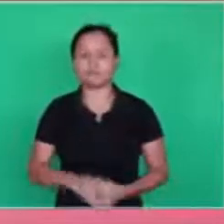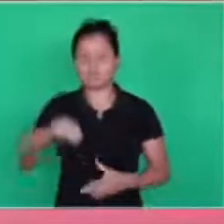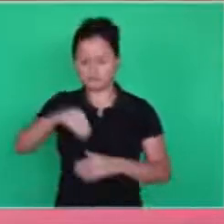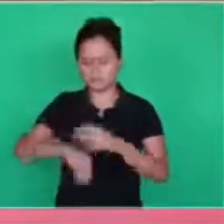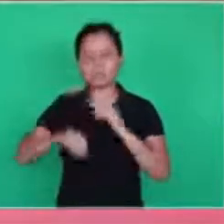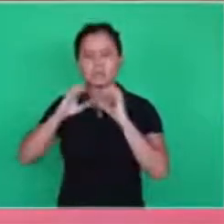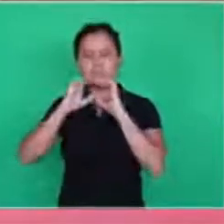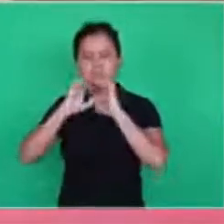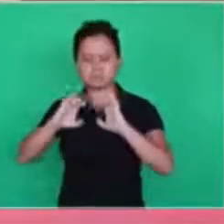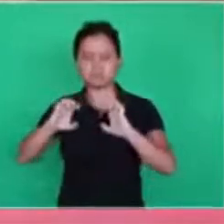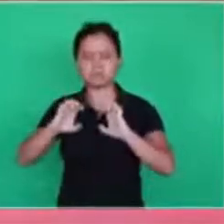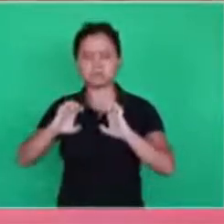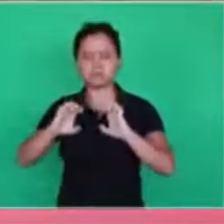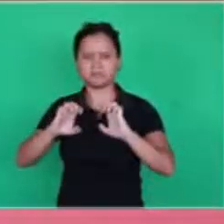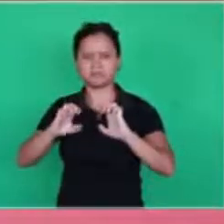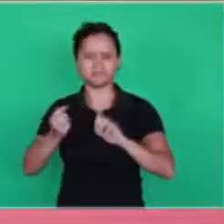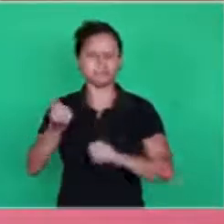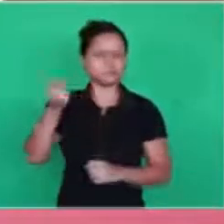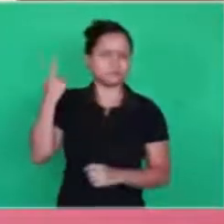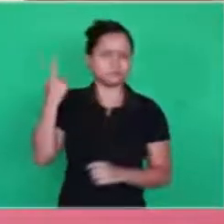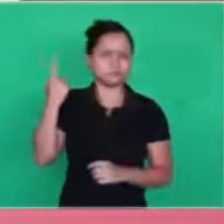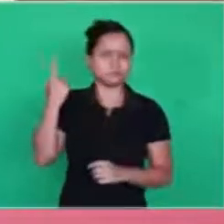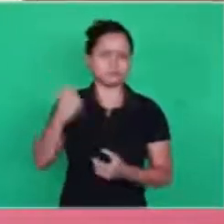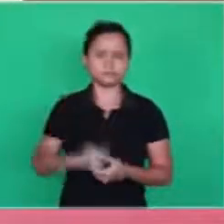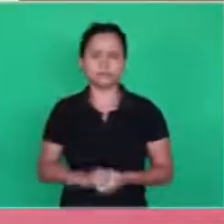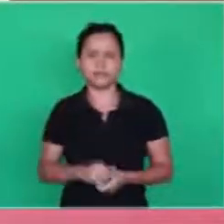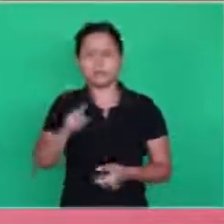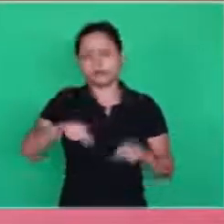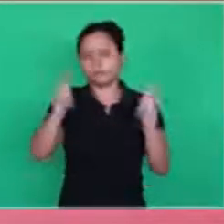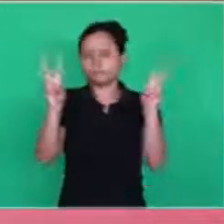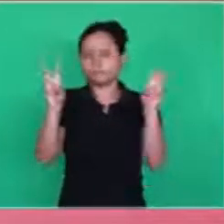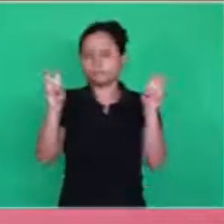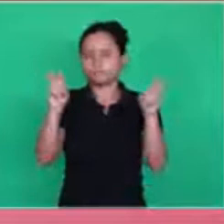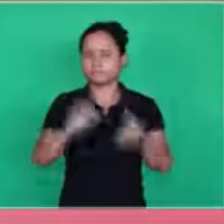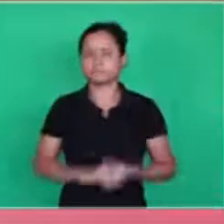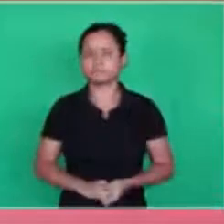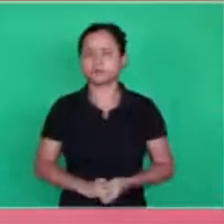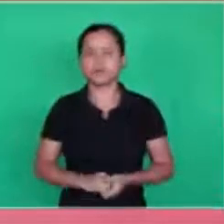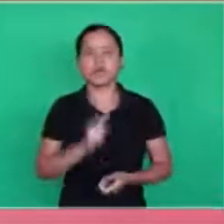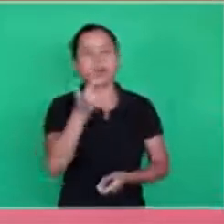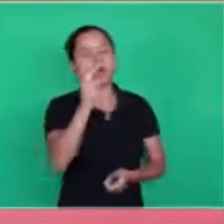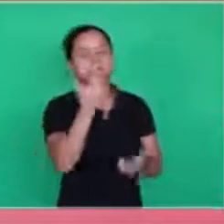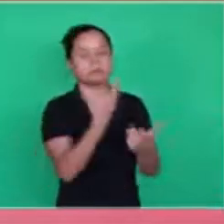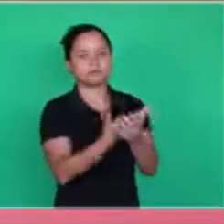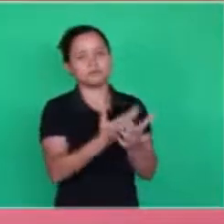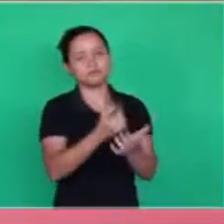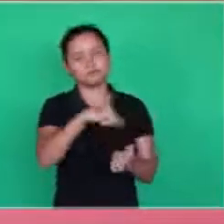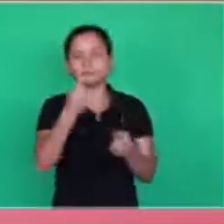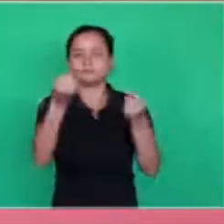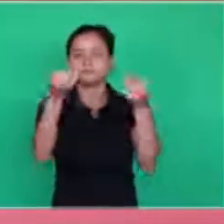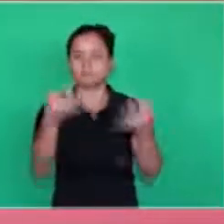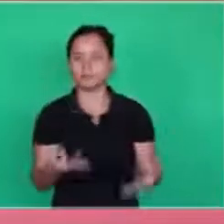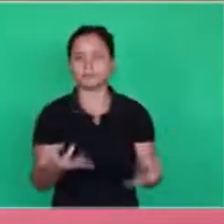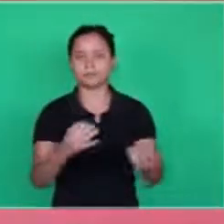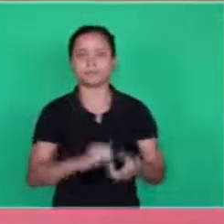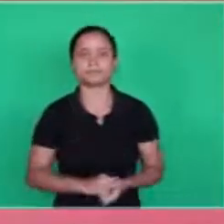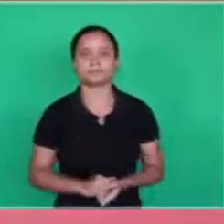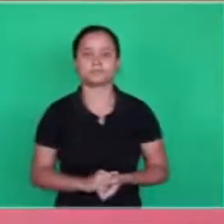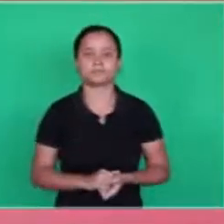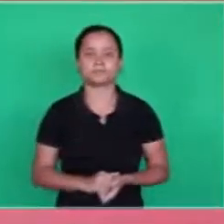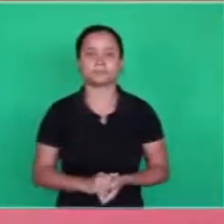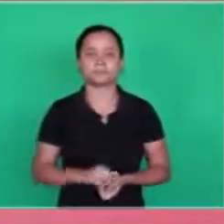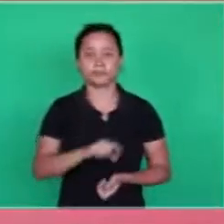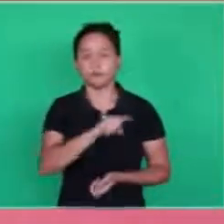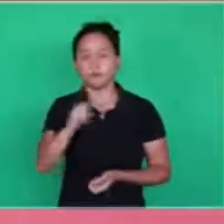esquisito, estranho. Isso é um assunto para... Na outra aula nós vamos dizer alguma coisa. Mas os irmãos vão